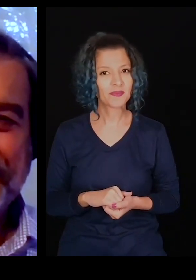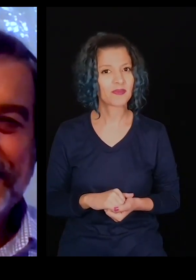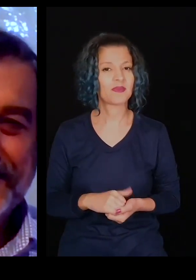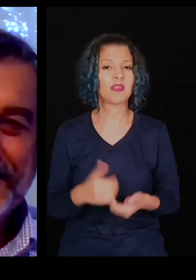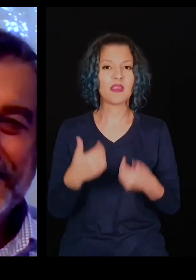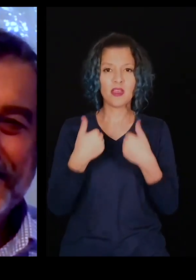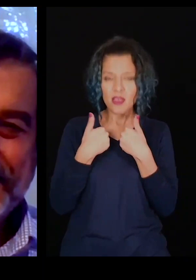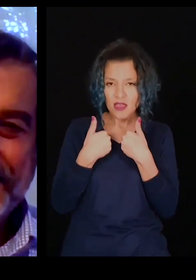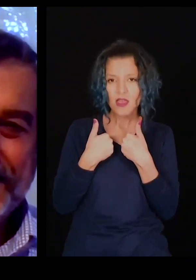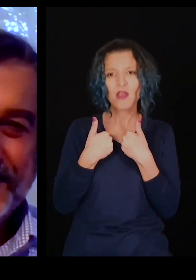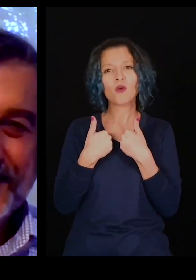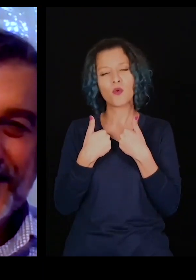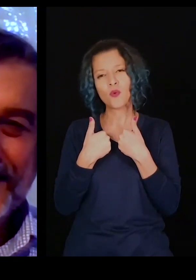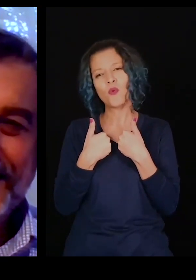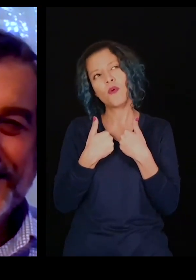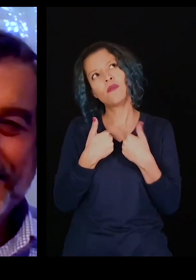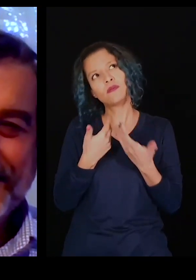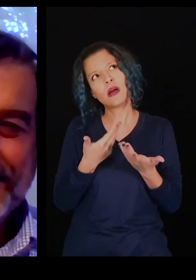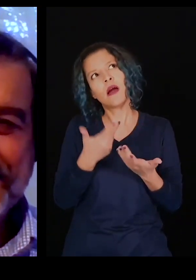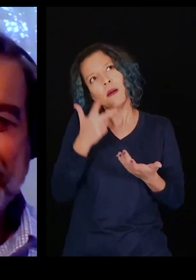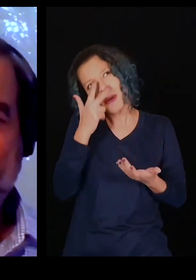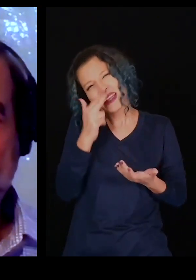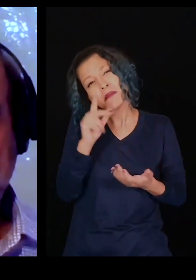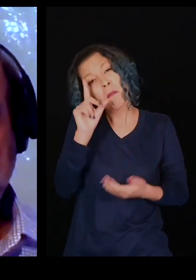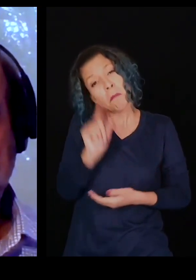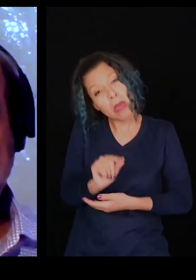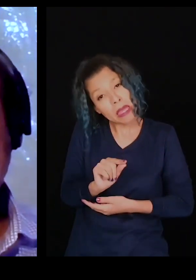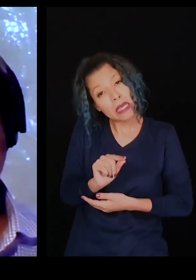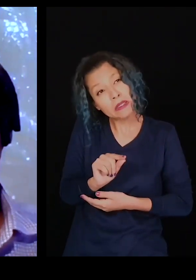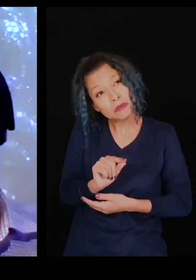menos elaborado.